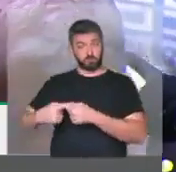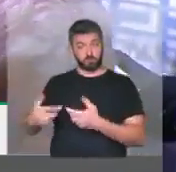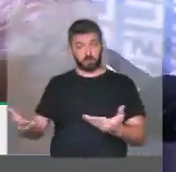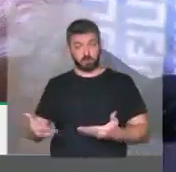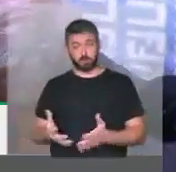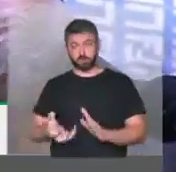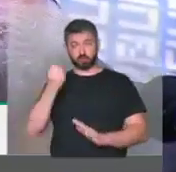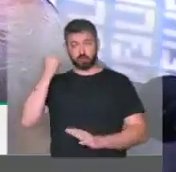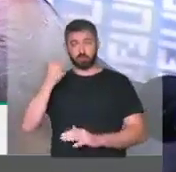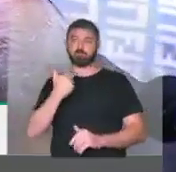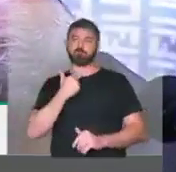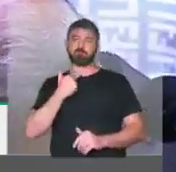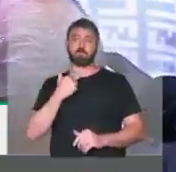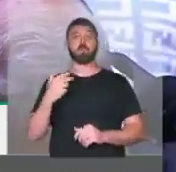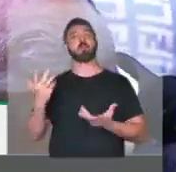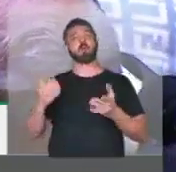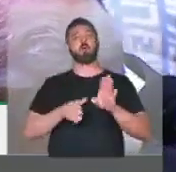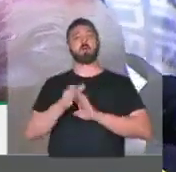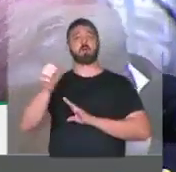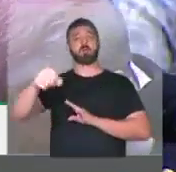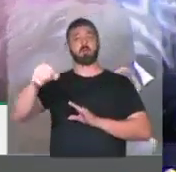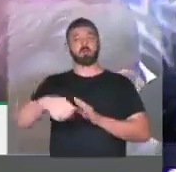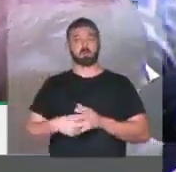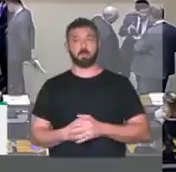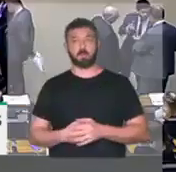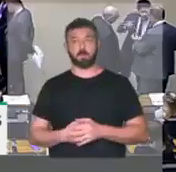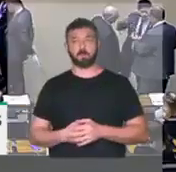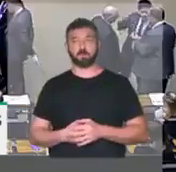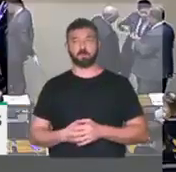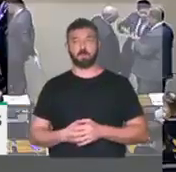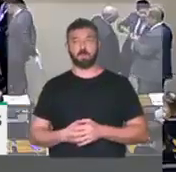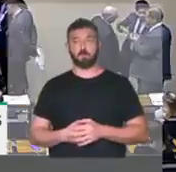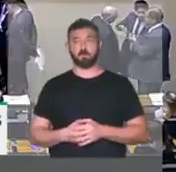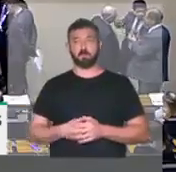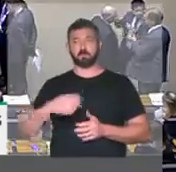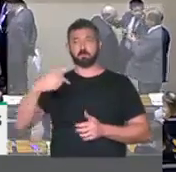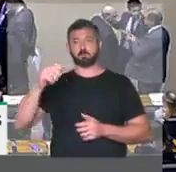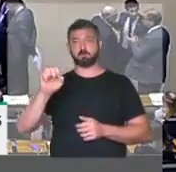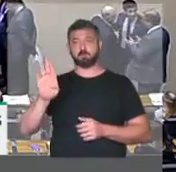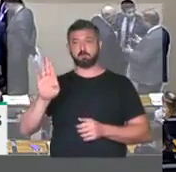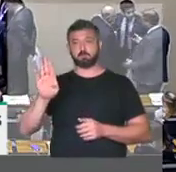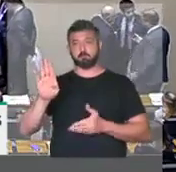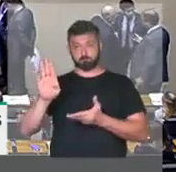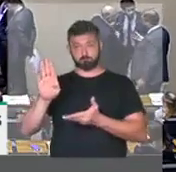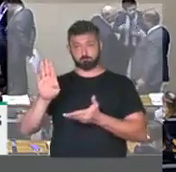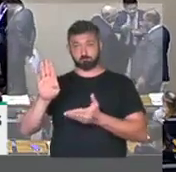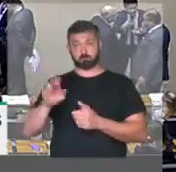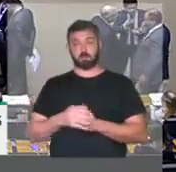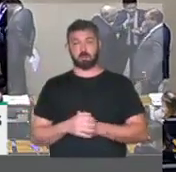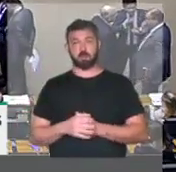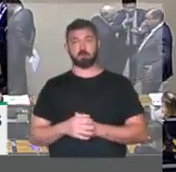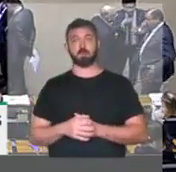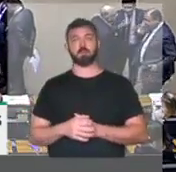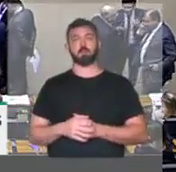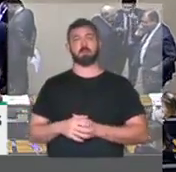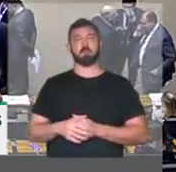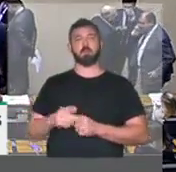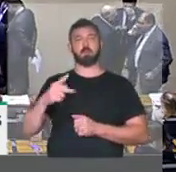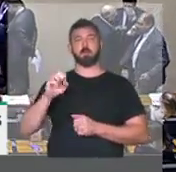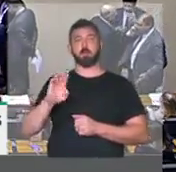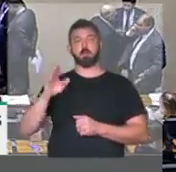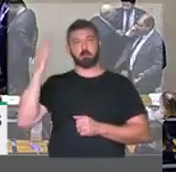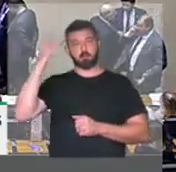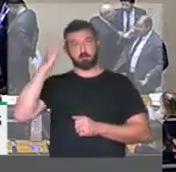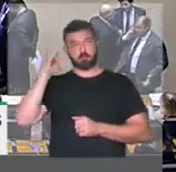nesse momento. Então o PSDB encaminha sim, presidente. PSB. Bom, o PSB entende que